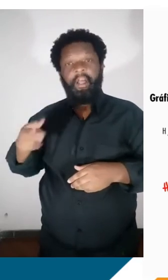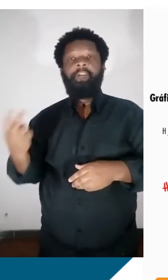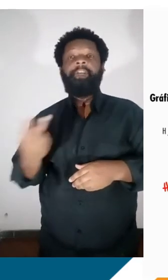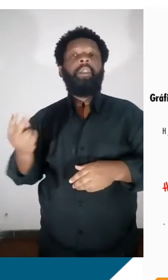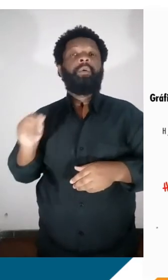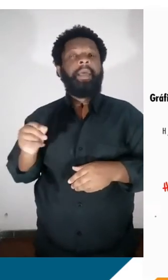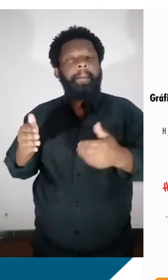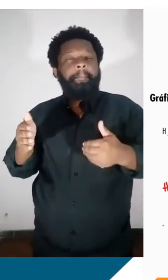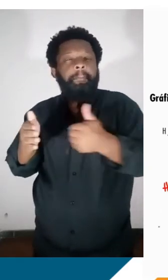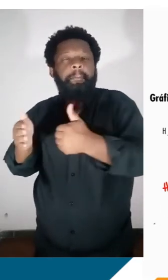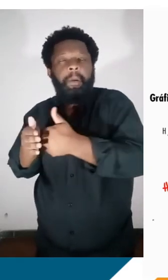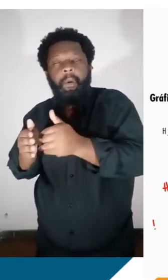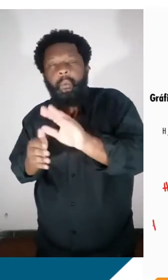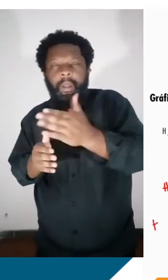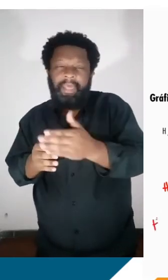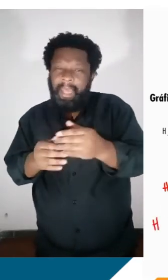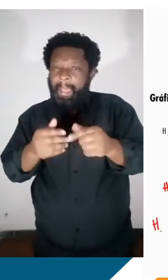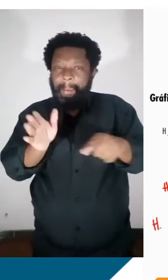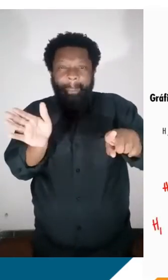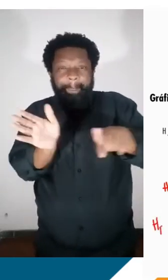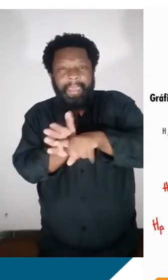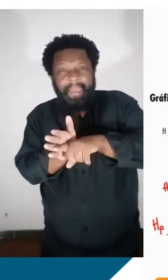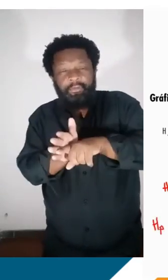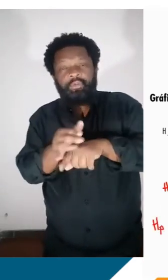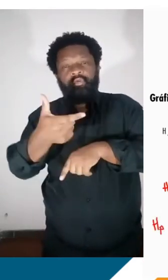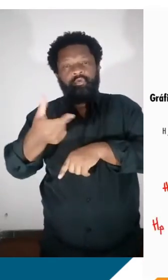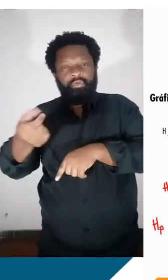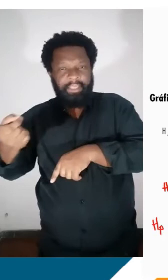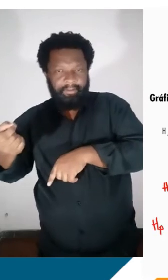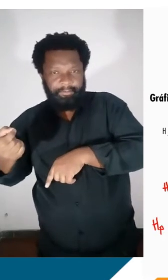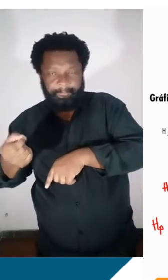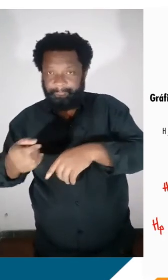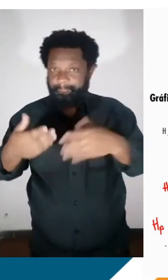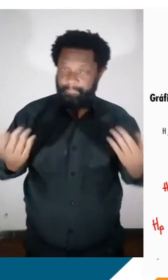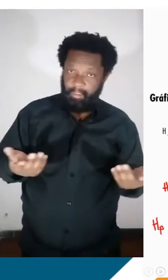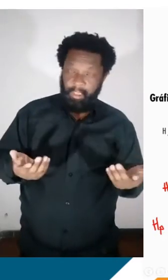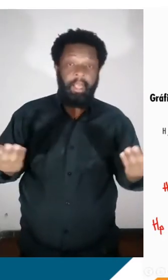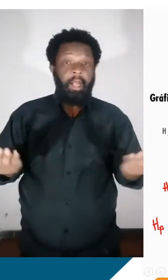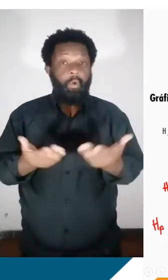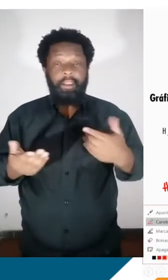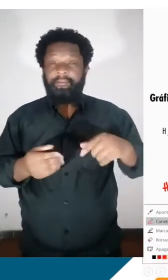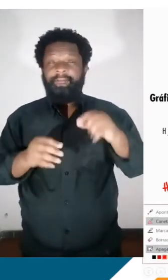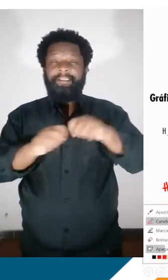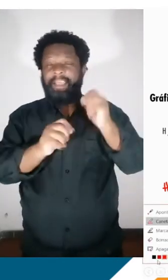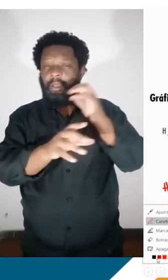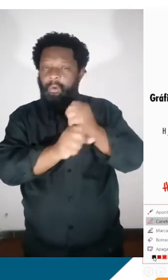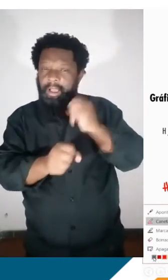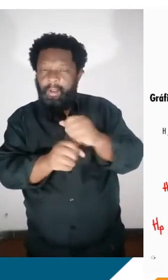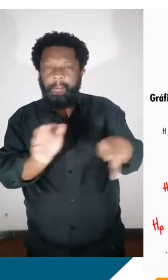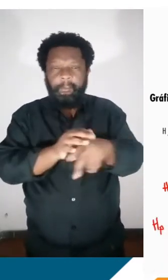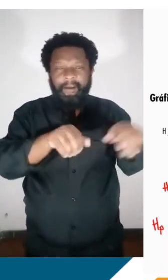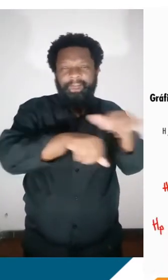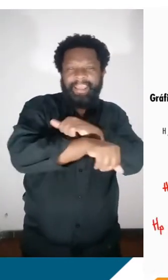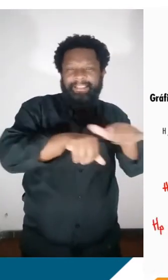valor deles é aproximadamente menos 200, beleza? Então, para a gente poder fazer o cálculo da variação